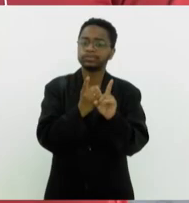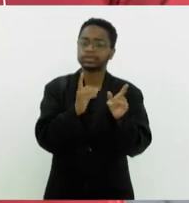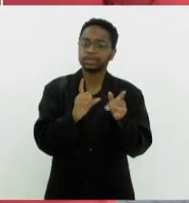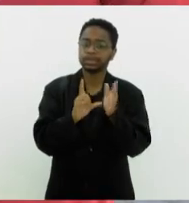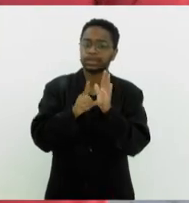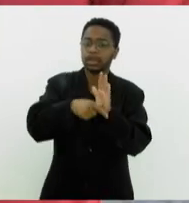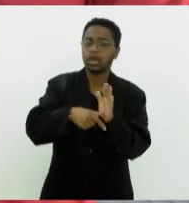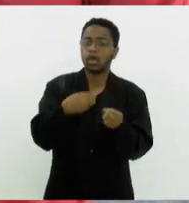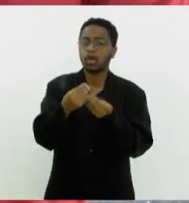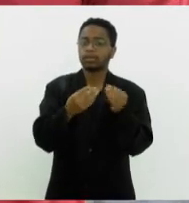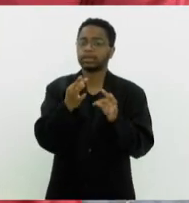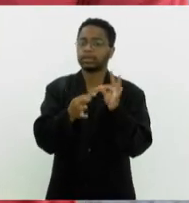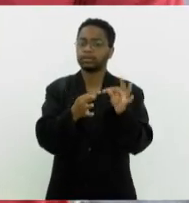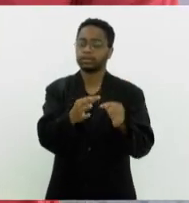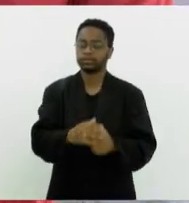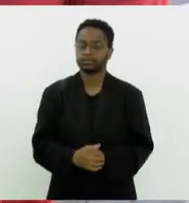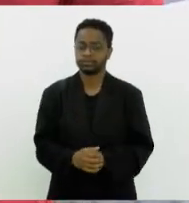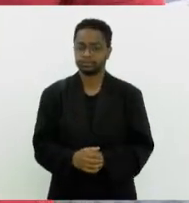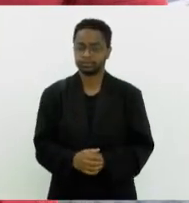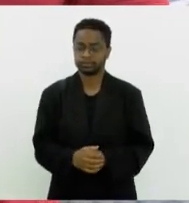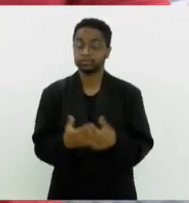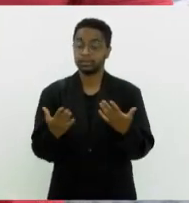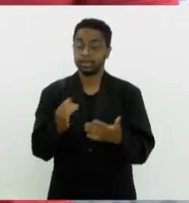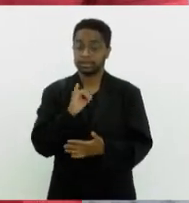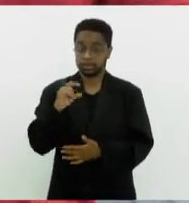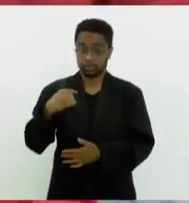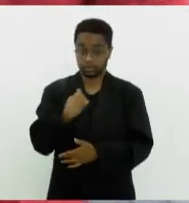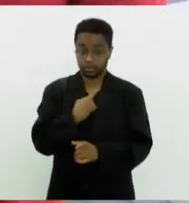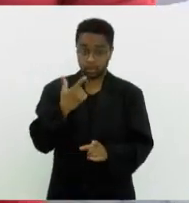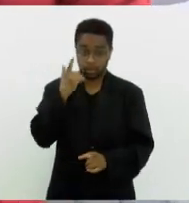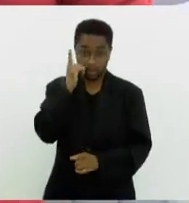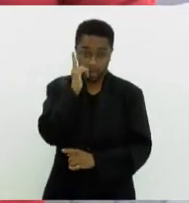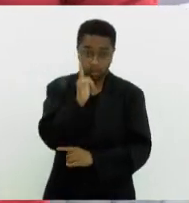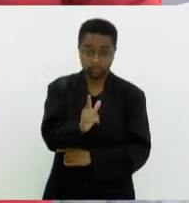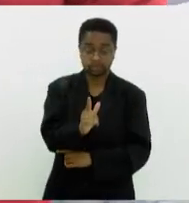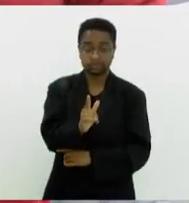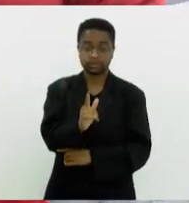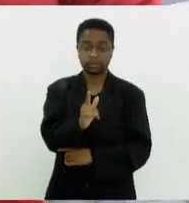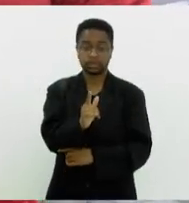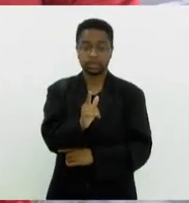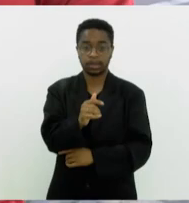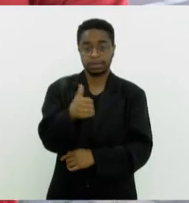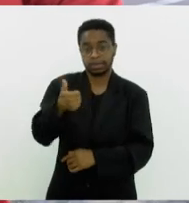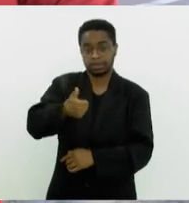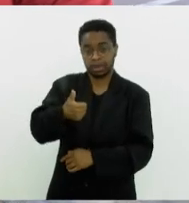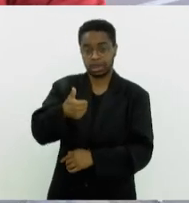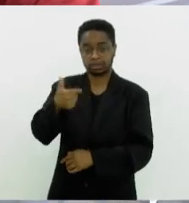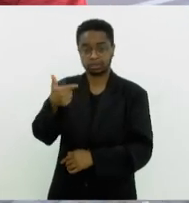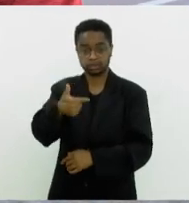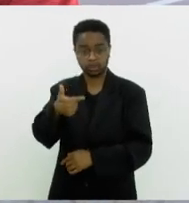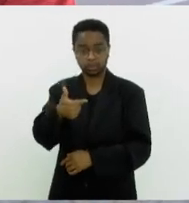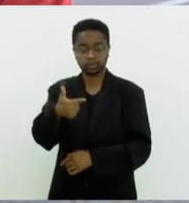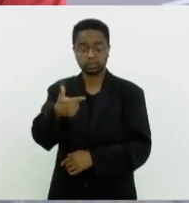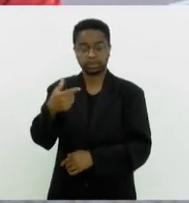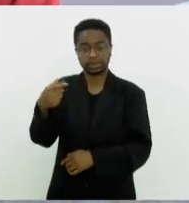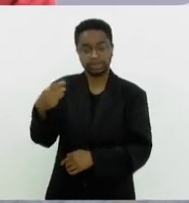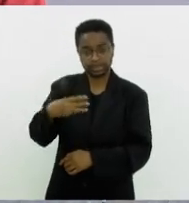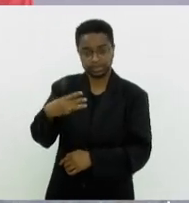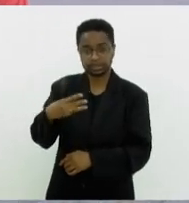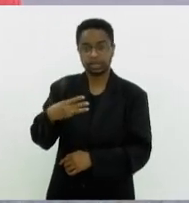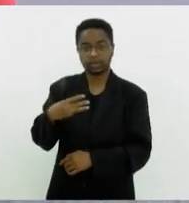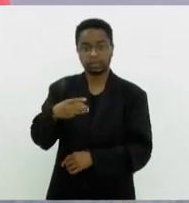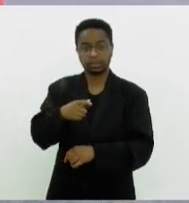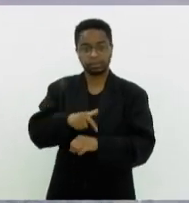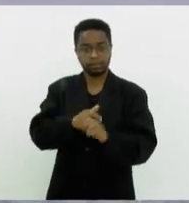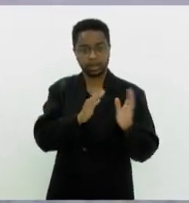o tipo de tratamento? Inicialmente, se a gente consegue chegar nos estágios 1, 2, 3, a gente